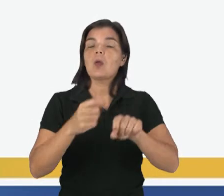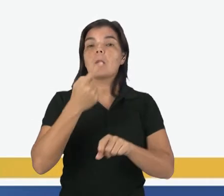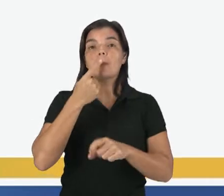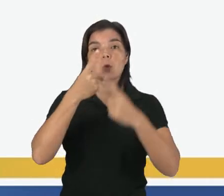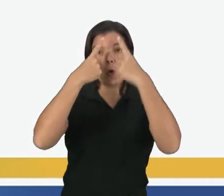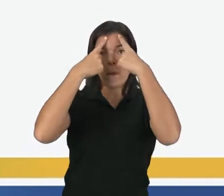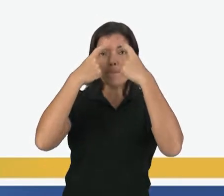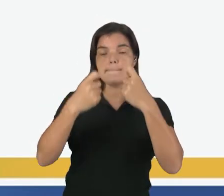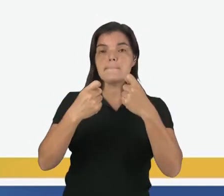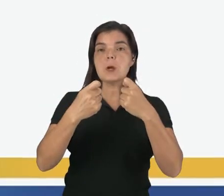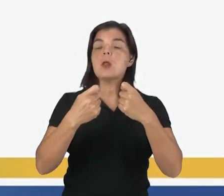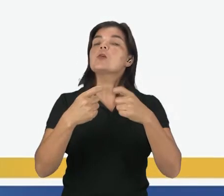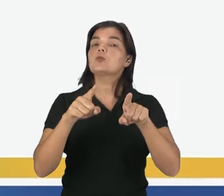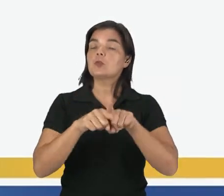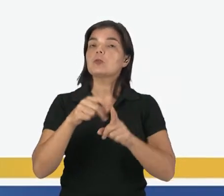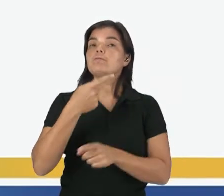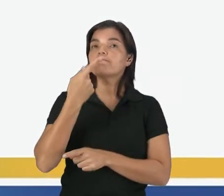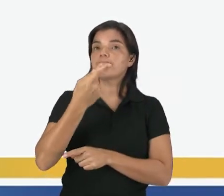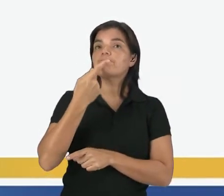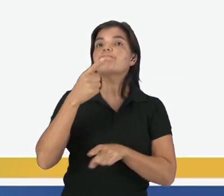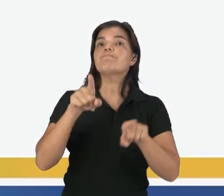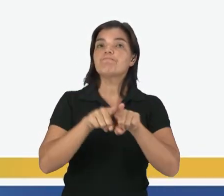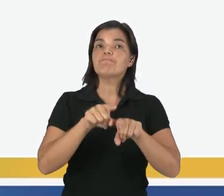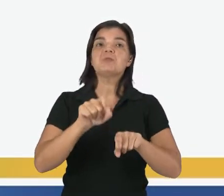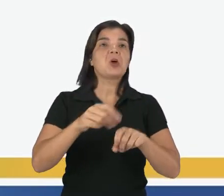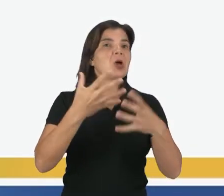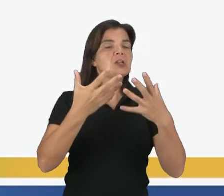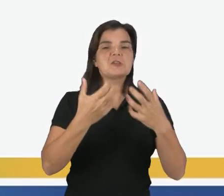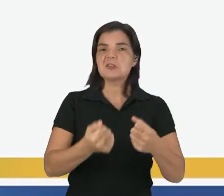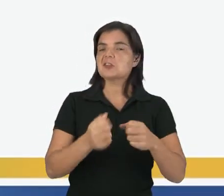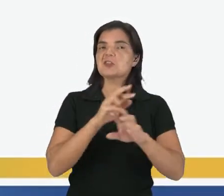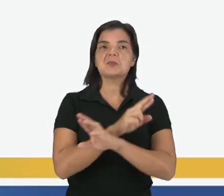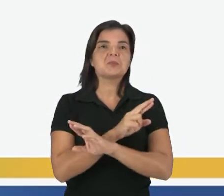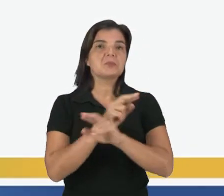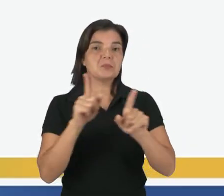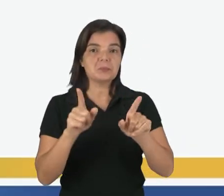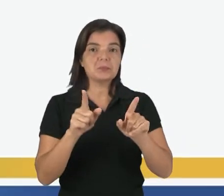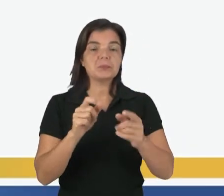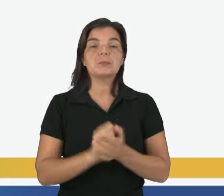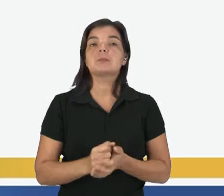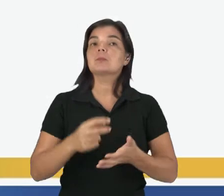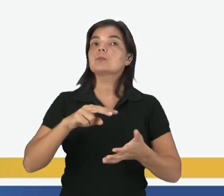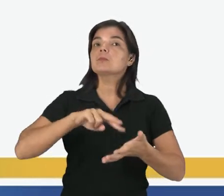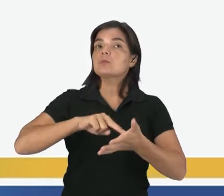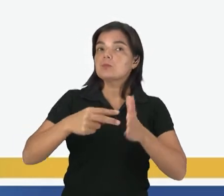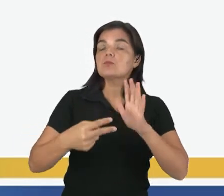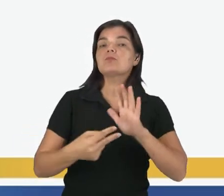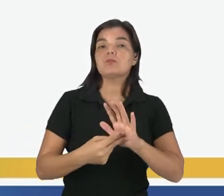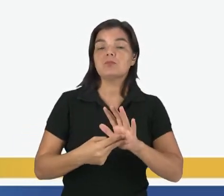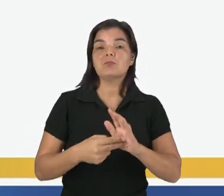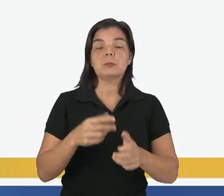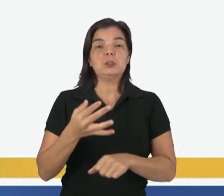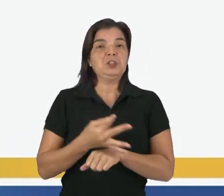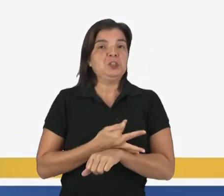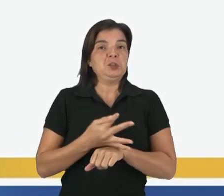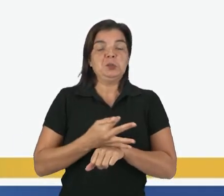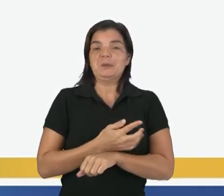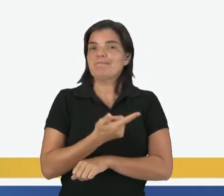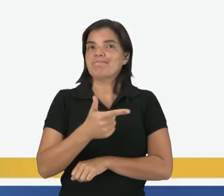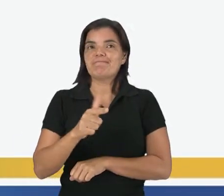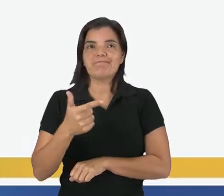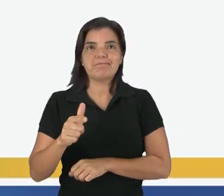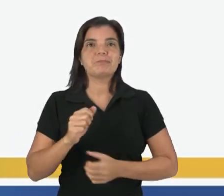de violência verbal e a sua base é a não aceitação das diferenças, ou seja,